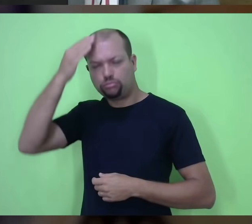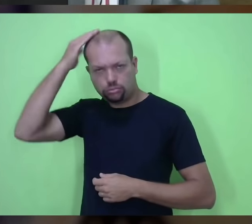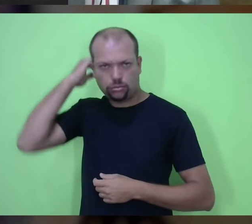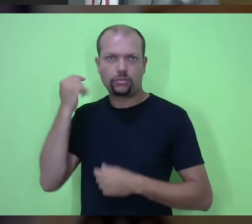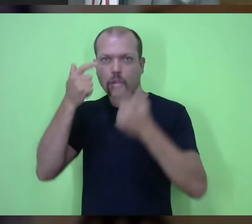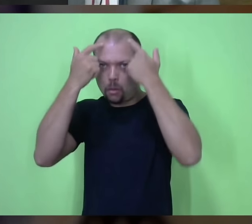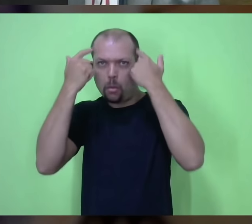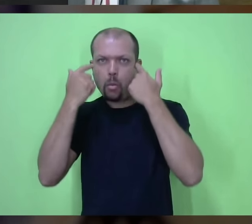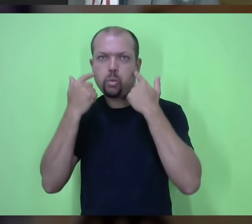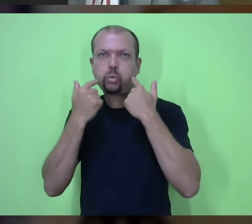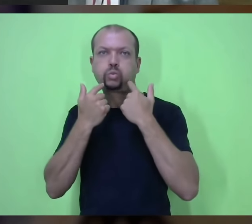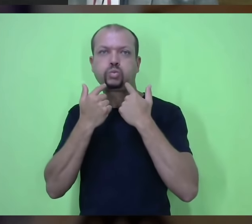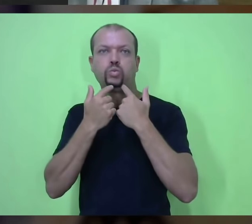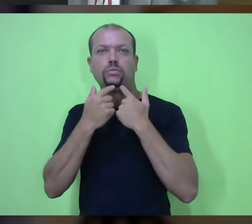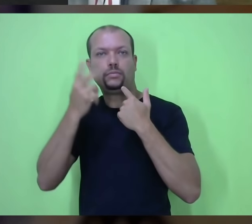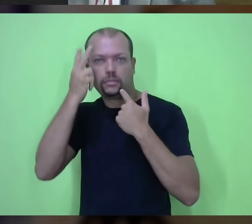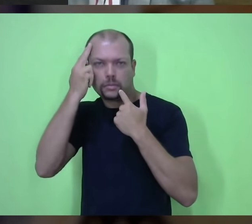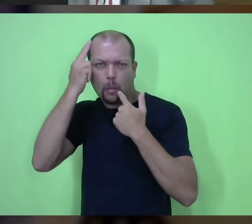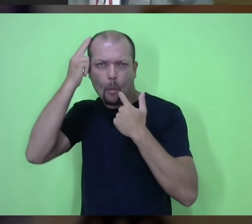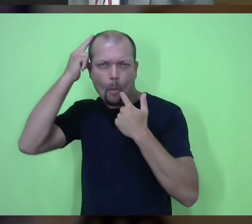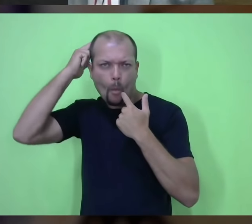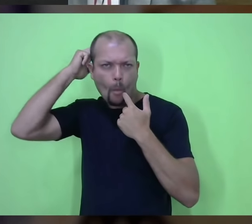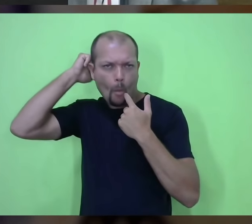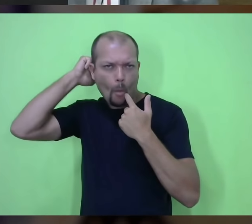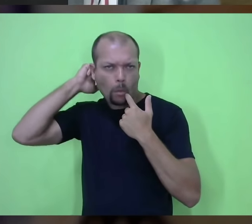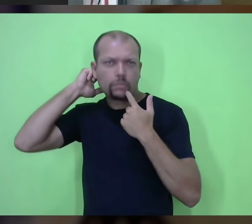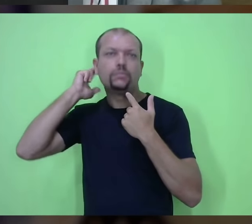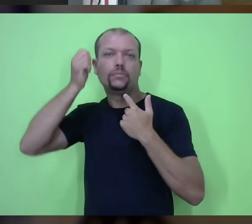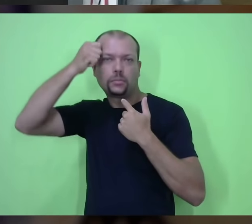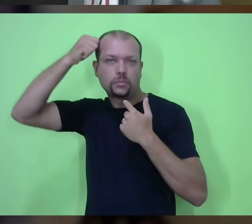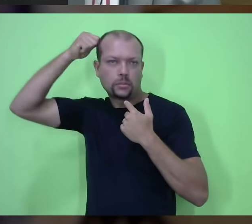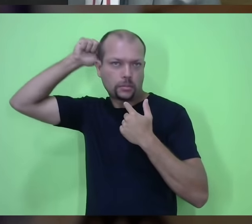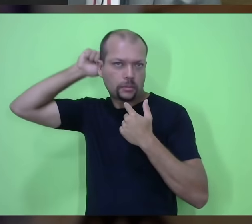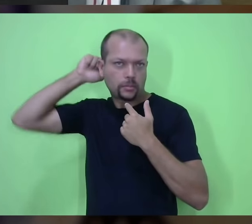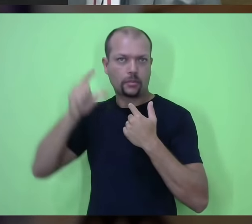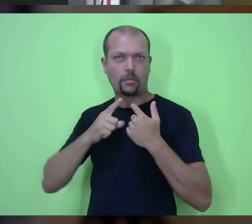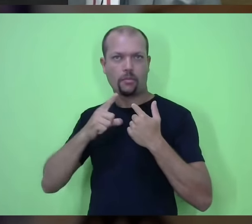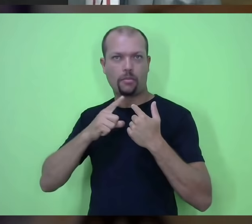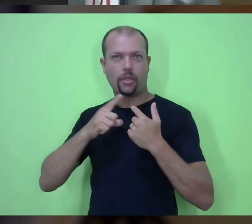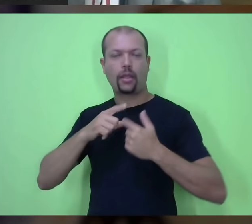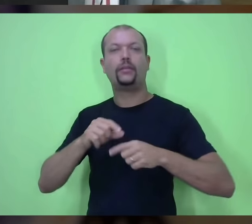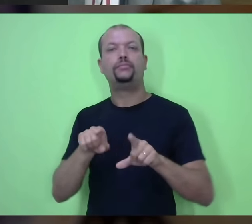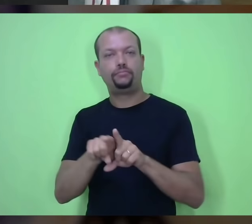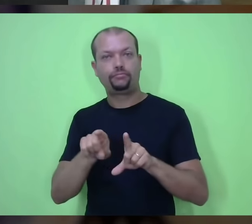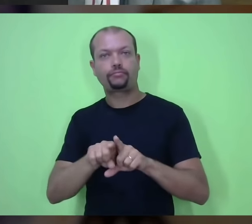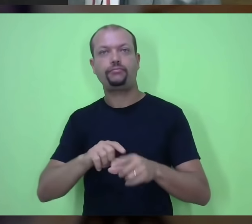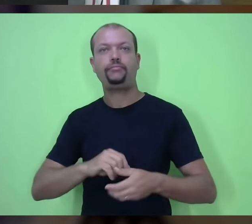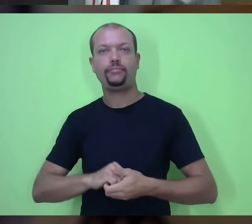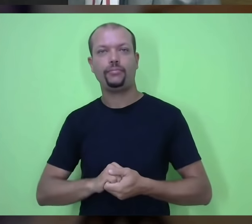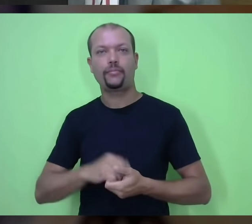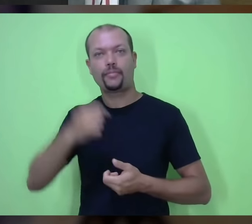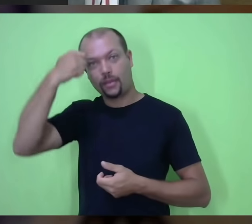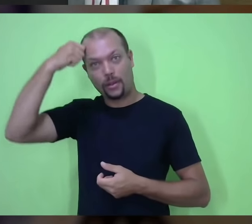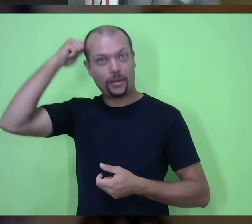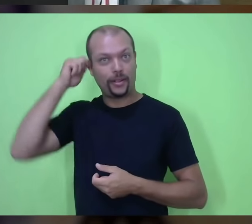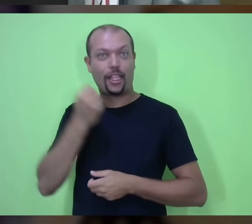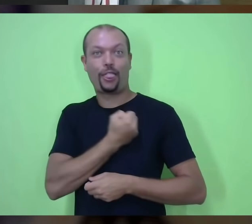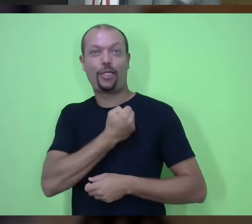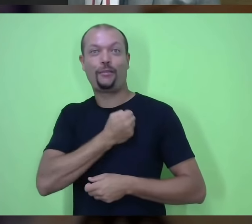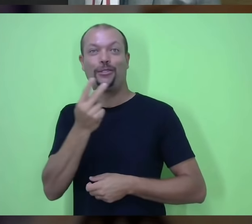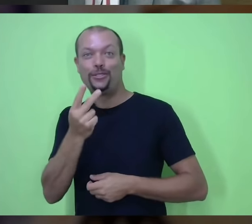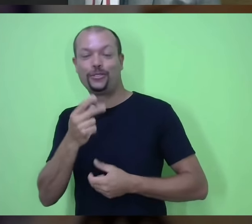rosto arredondado, cabelos pretos, cortados bem baixinho com máquina do cabeleireiro, né? Eu peço para passar a máquina